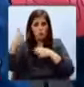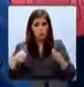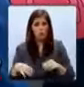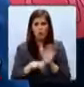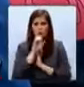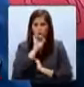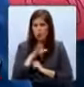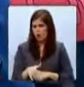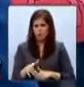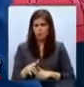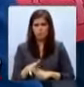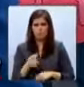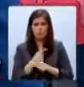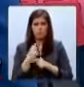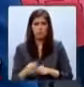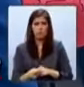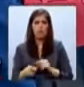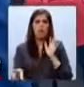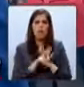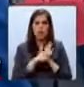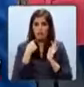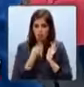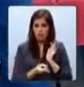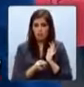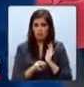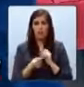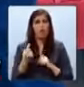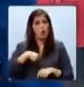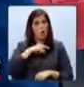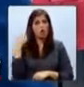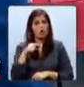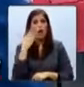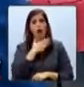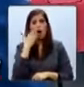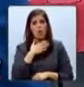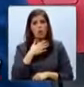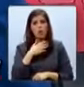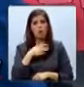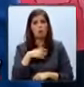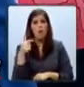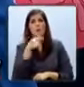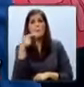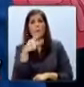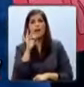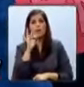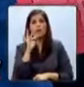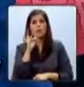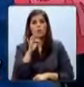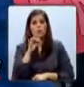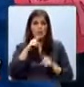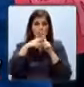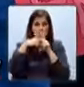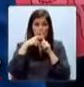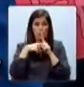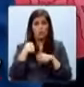mesmo nenhumas, porque em lei está previsto nós termos aulas com uma mínima de 14 graus por sala. Mas isso é o contrário, nós temos a